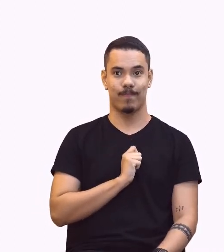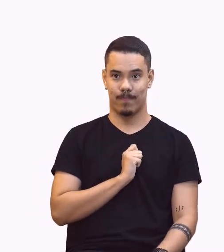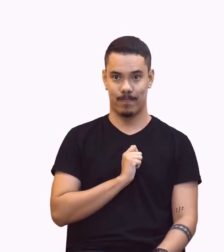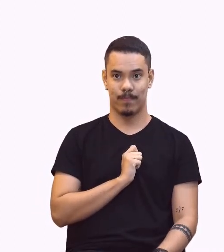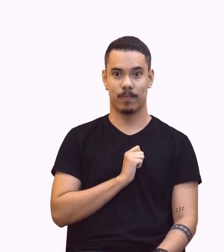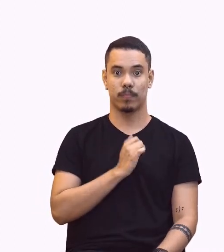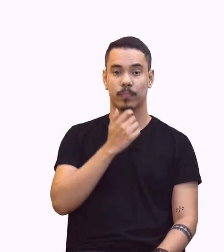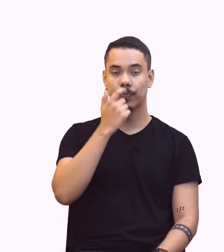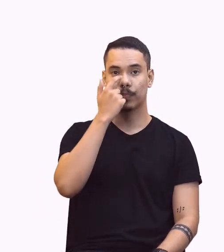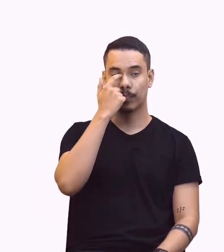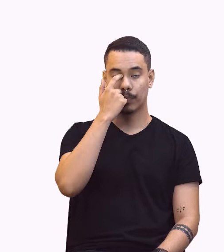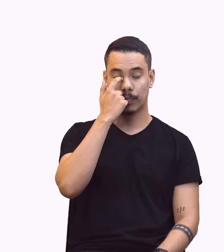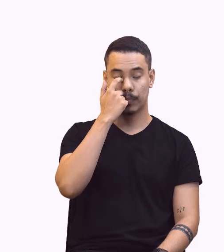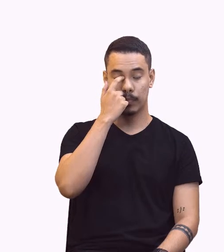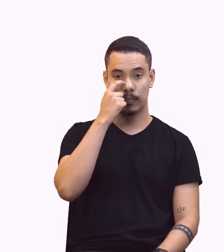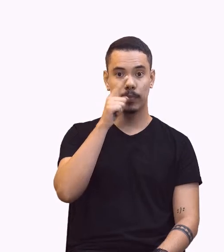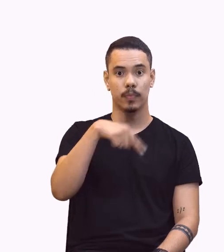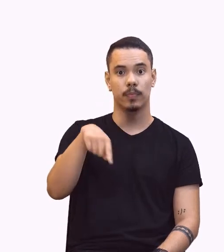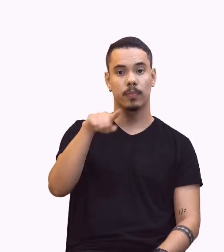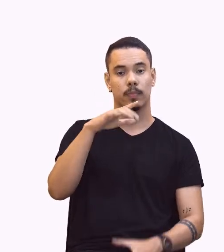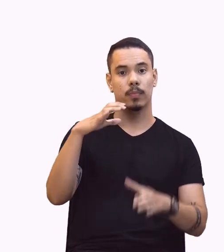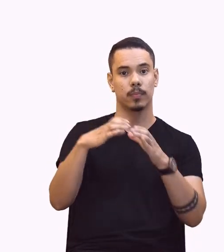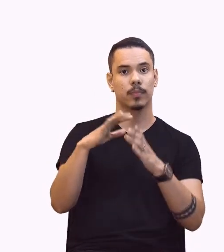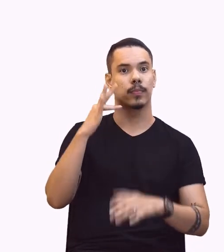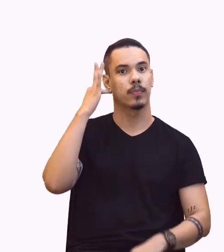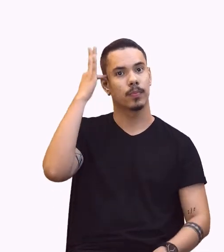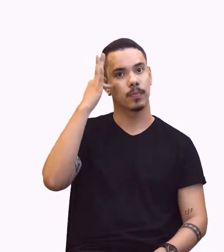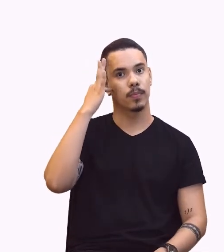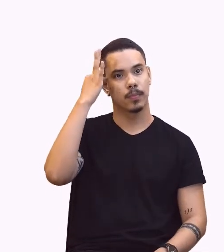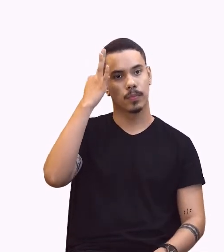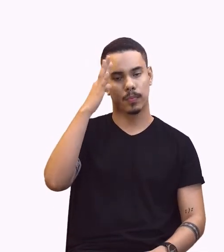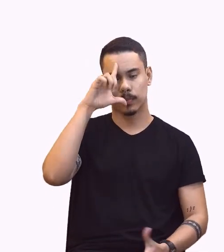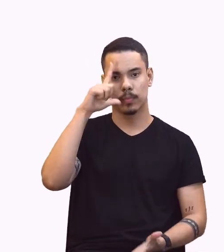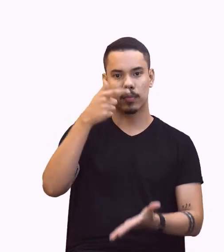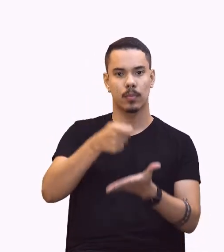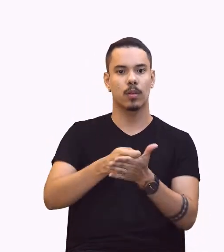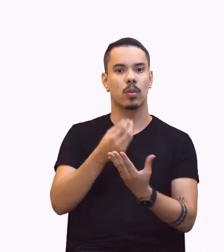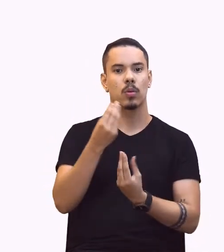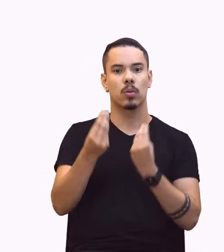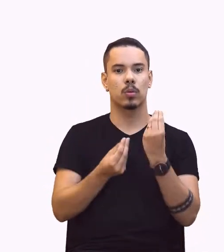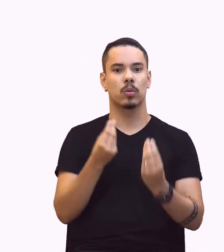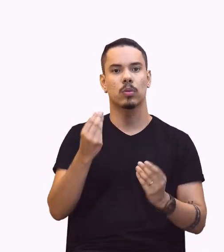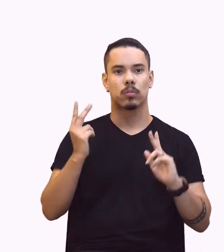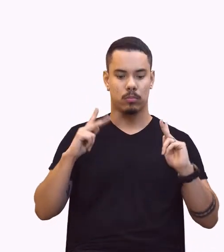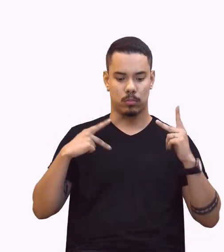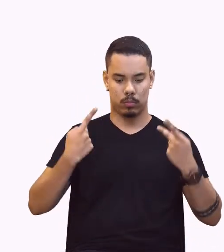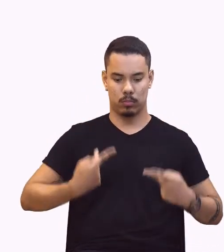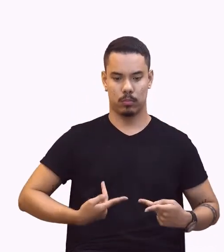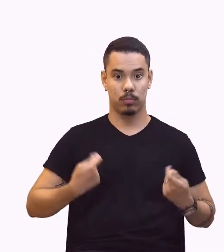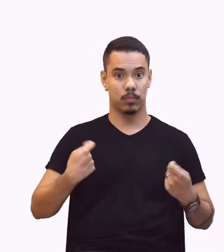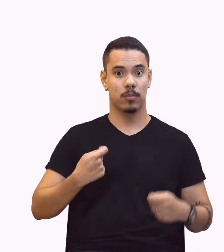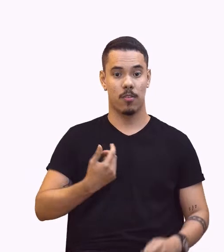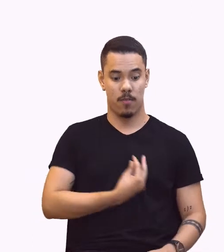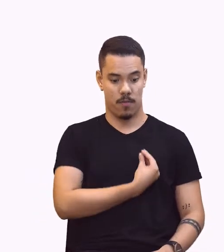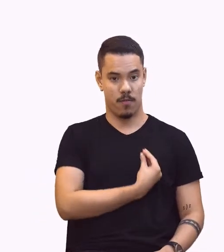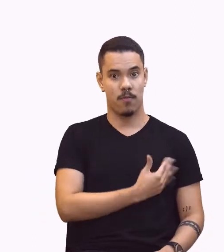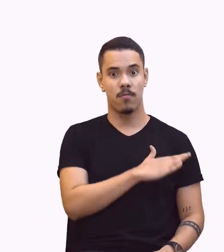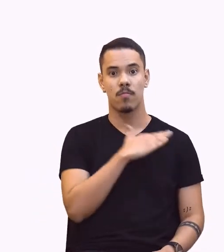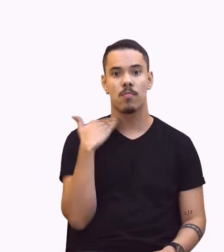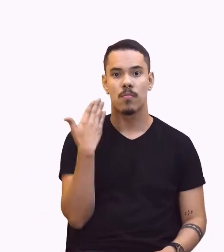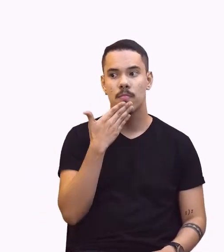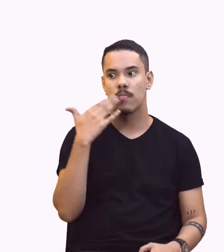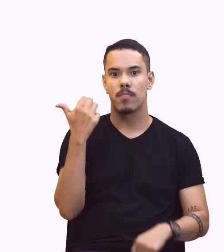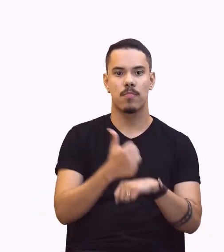Esses filósofos, desejavam estabelecer como é que o homem deve viver e deve morrer da melhor forma,